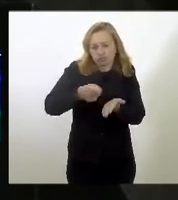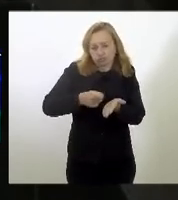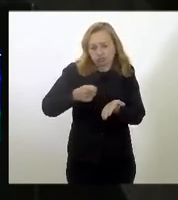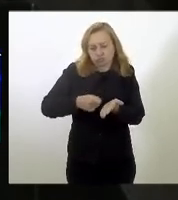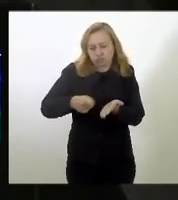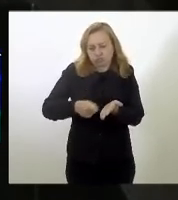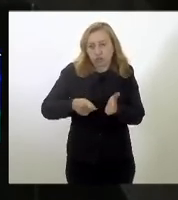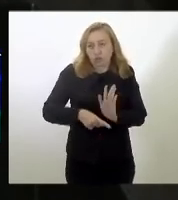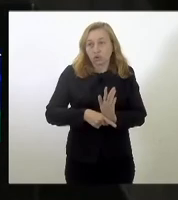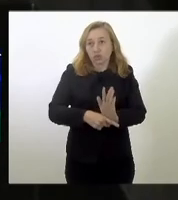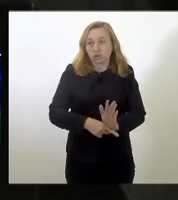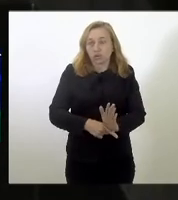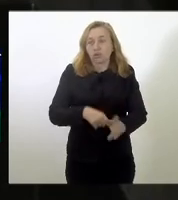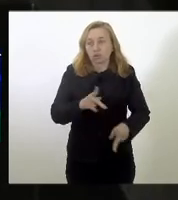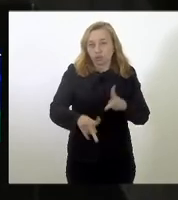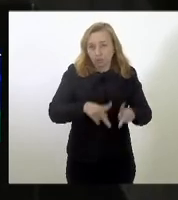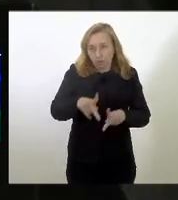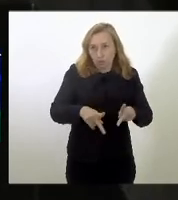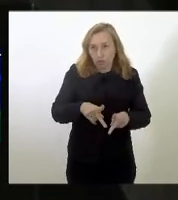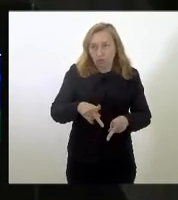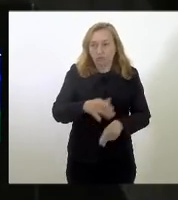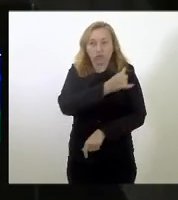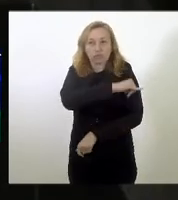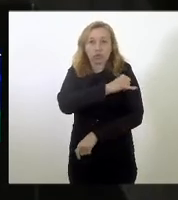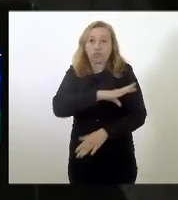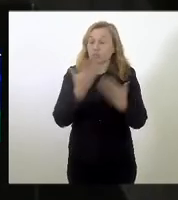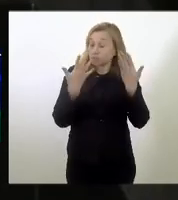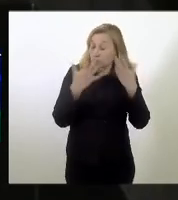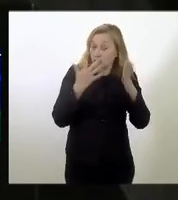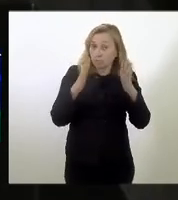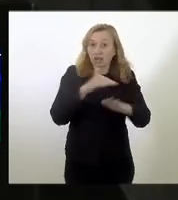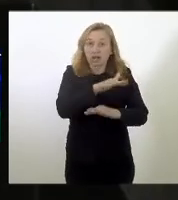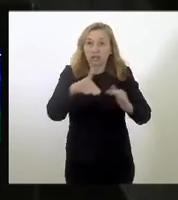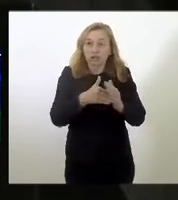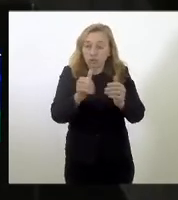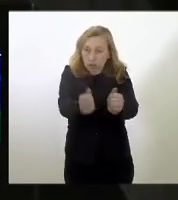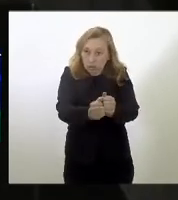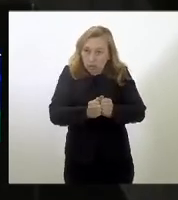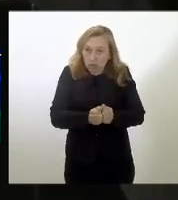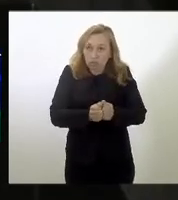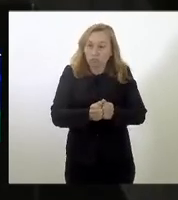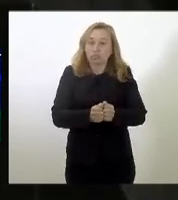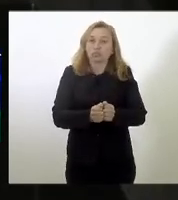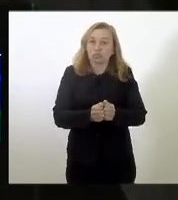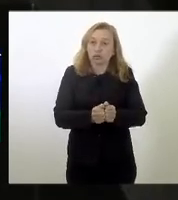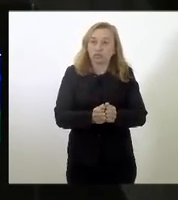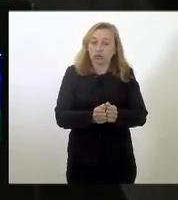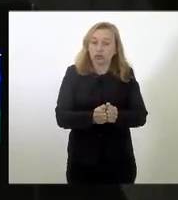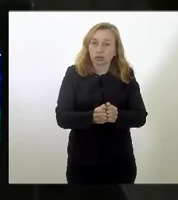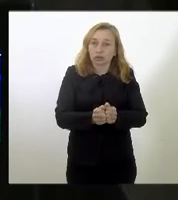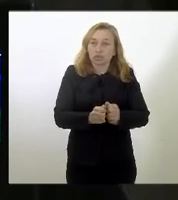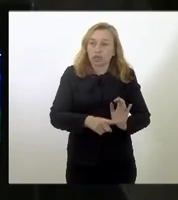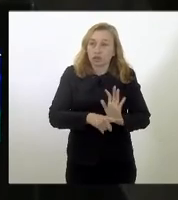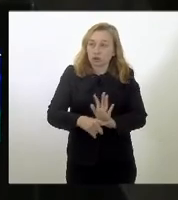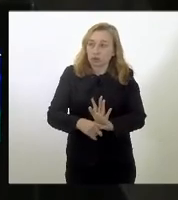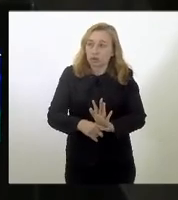população fluminense. Então, parabéns a todos que contribuíram de alguma forma para que esse